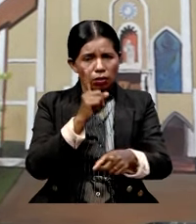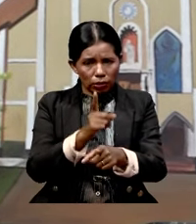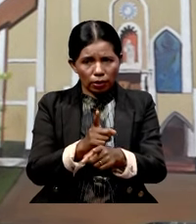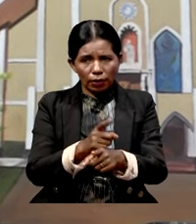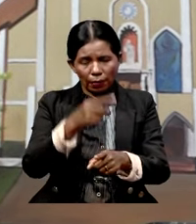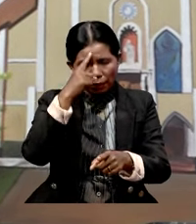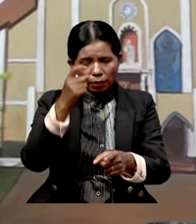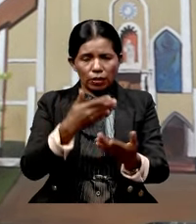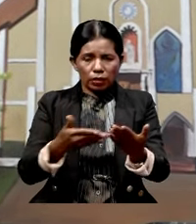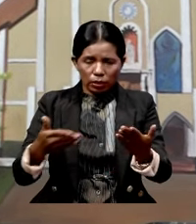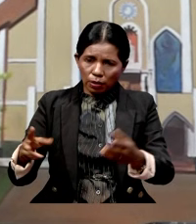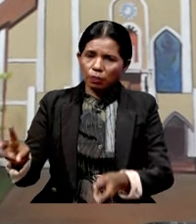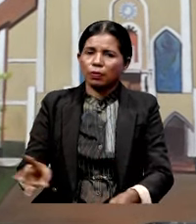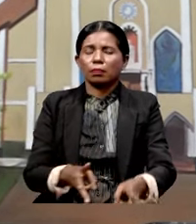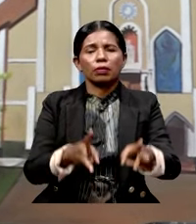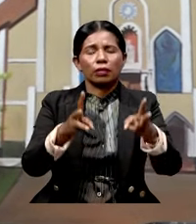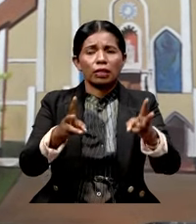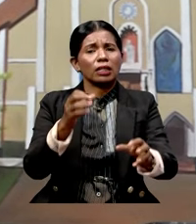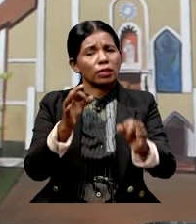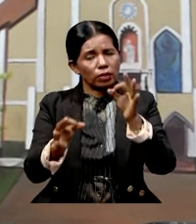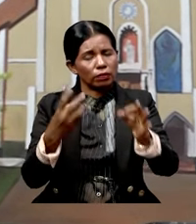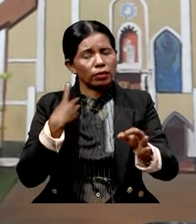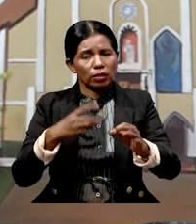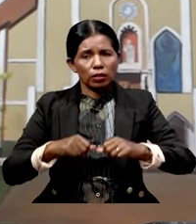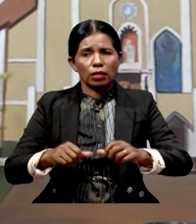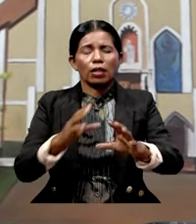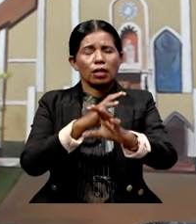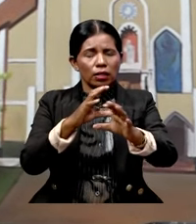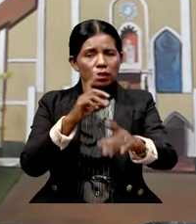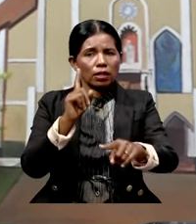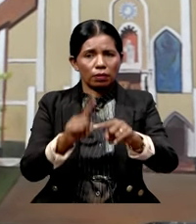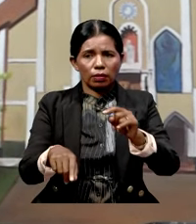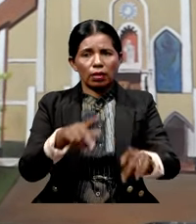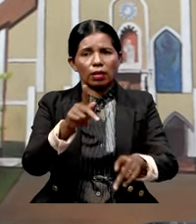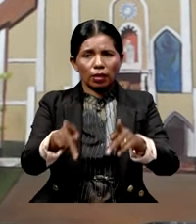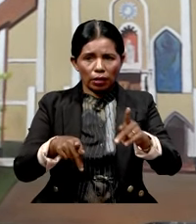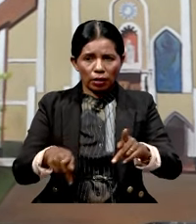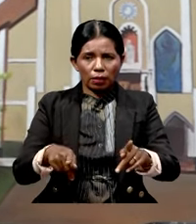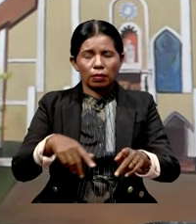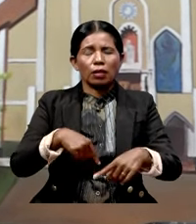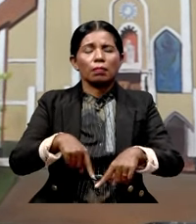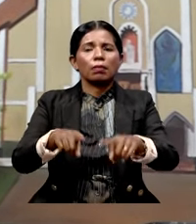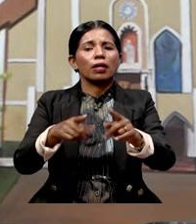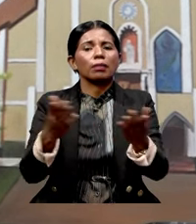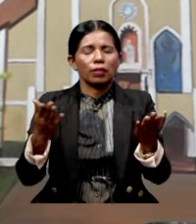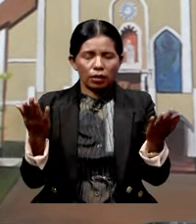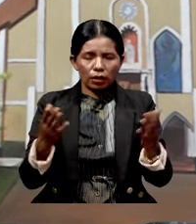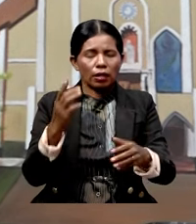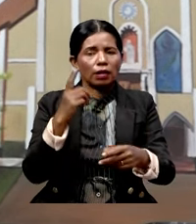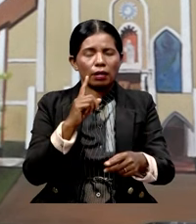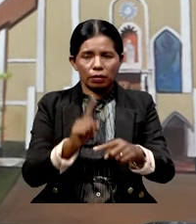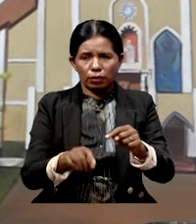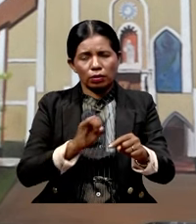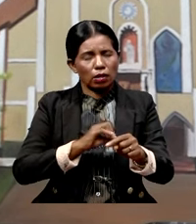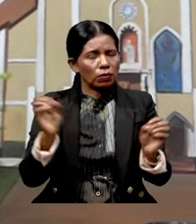é facilidade público. Se Italao, careta de Ladiac, população atual circula Banebela Diac, não é o